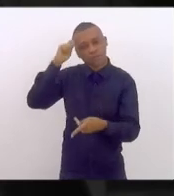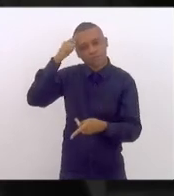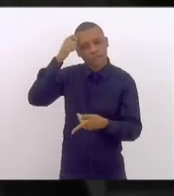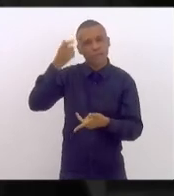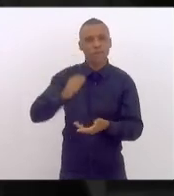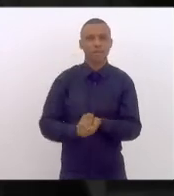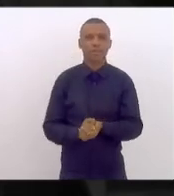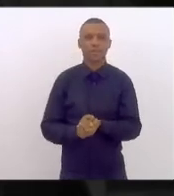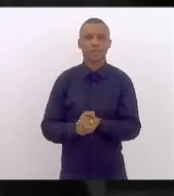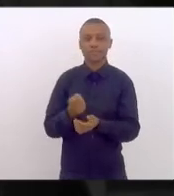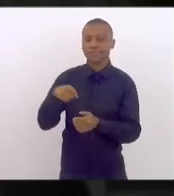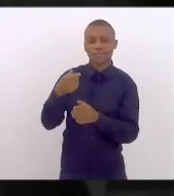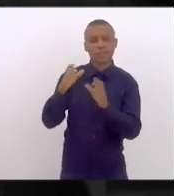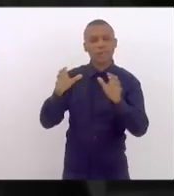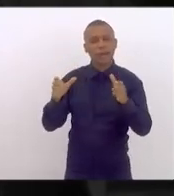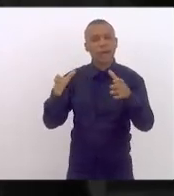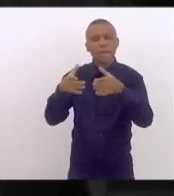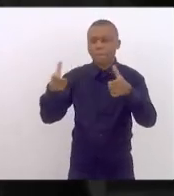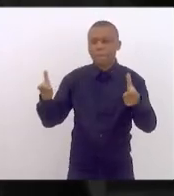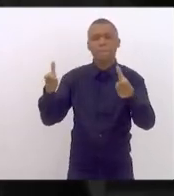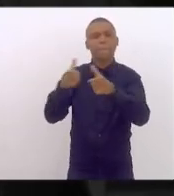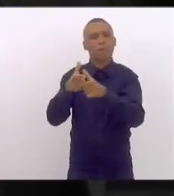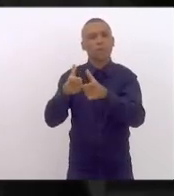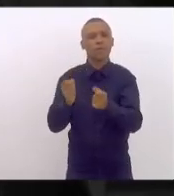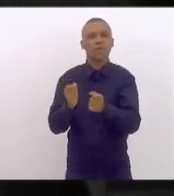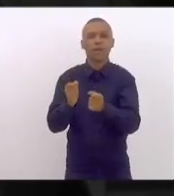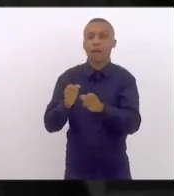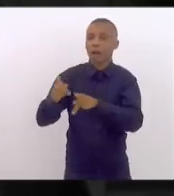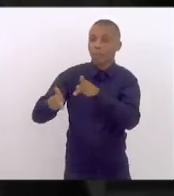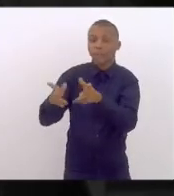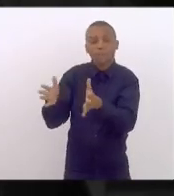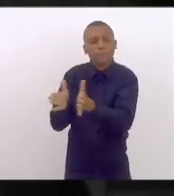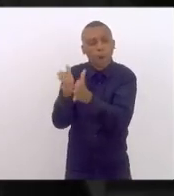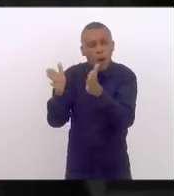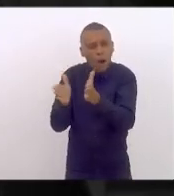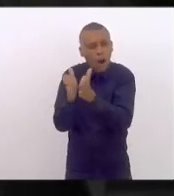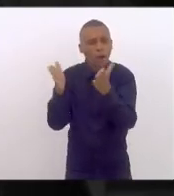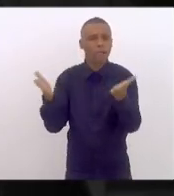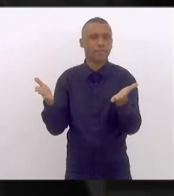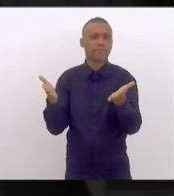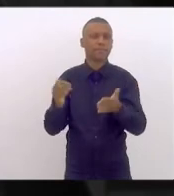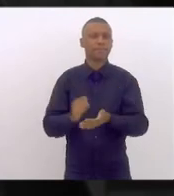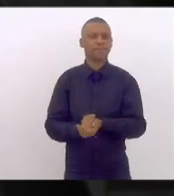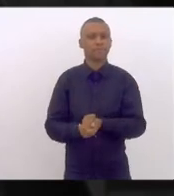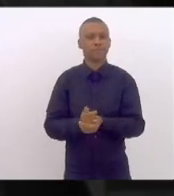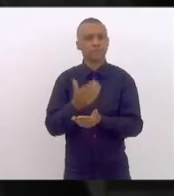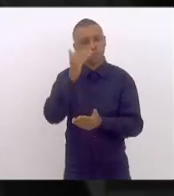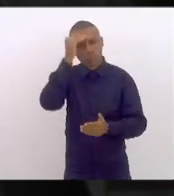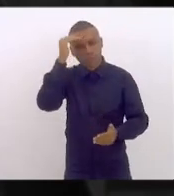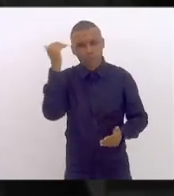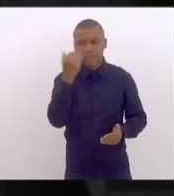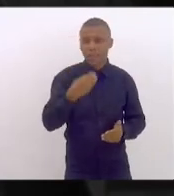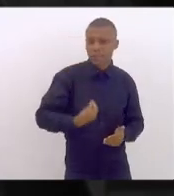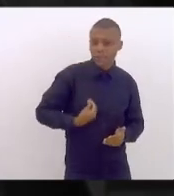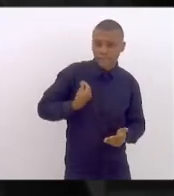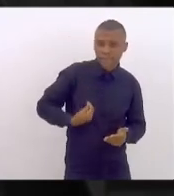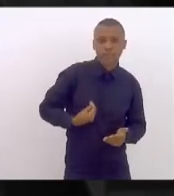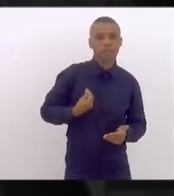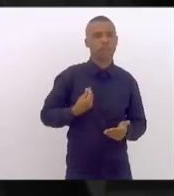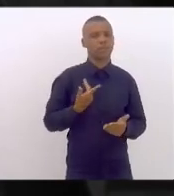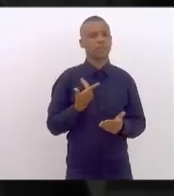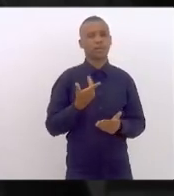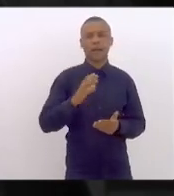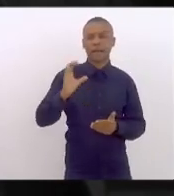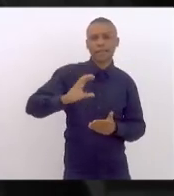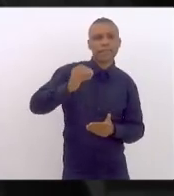as chamadas minorias sociológicas não é mesmo o povo pobre diz respeito à Vida a ciência tentativa